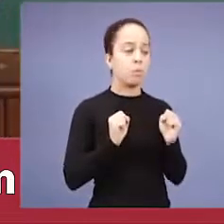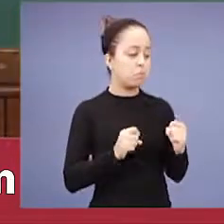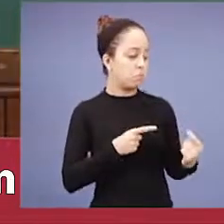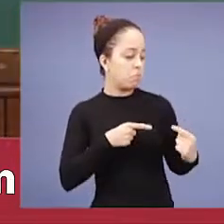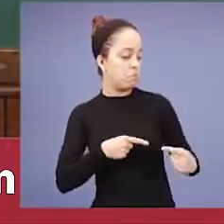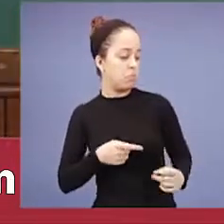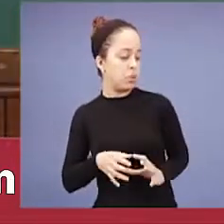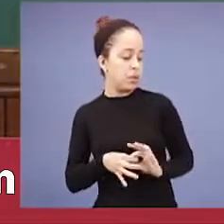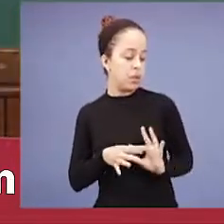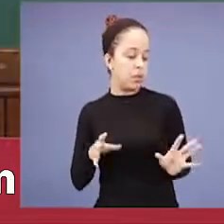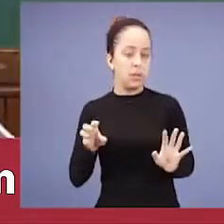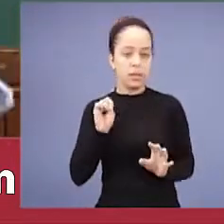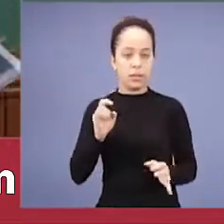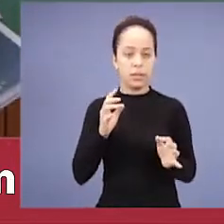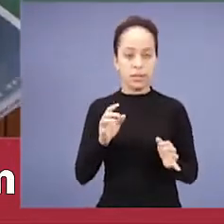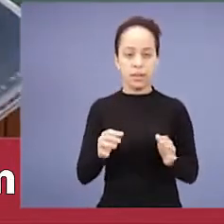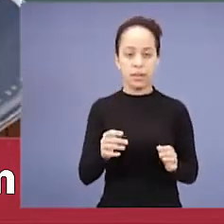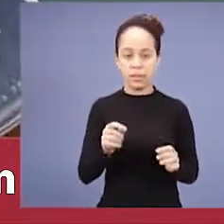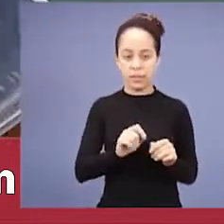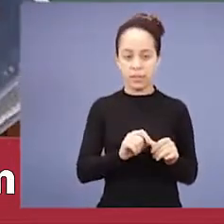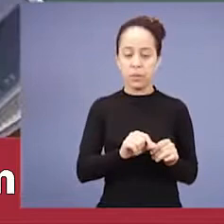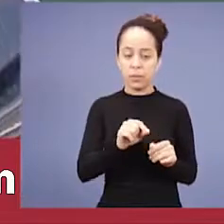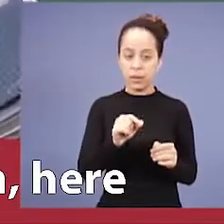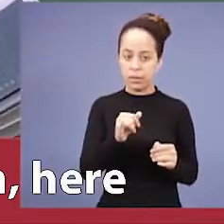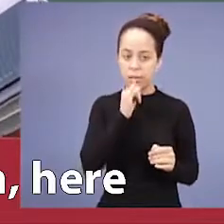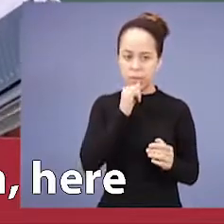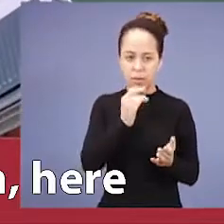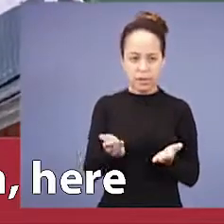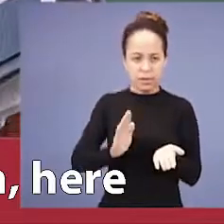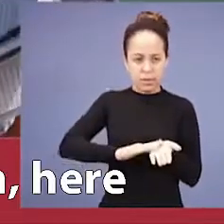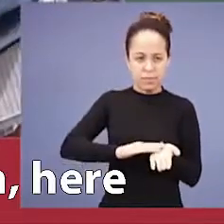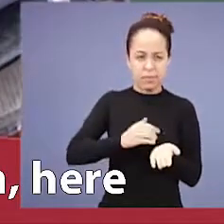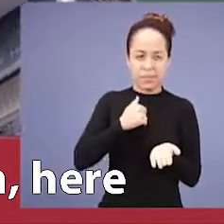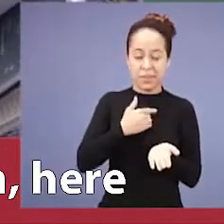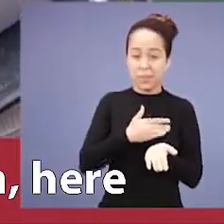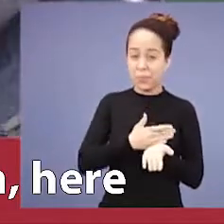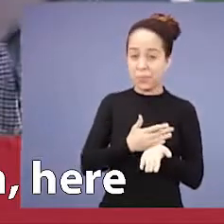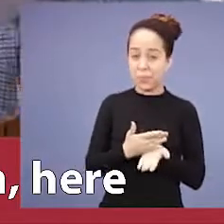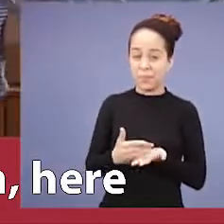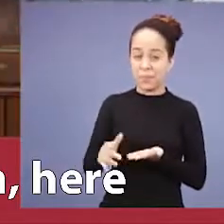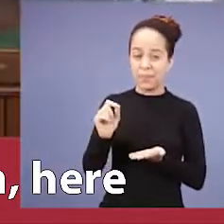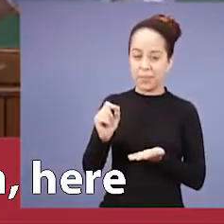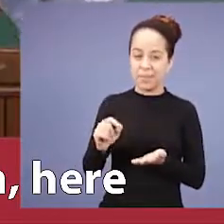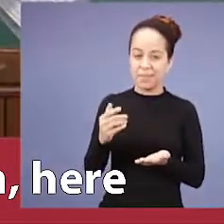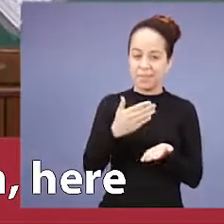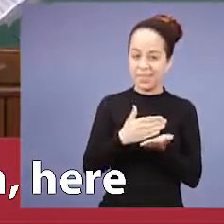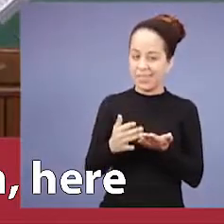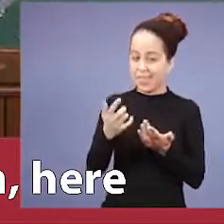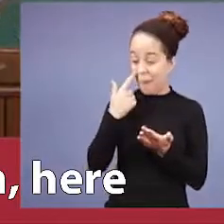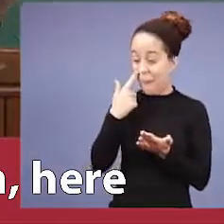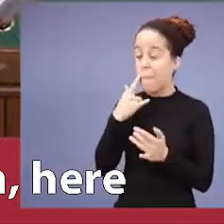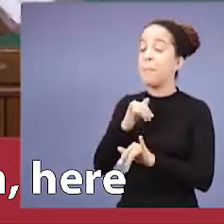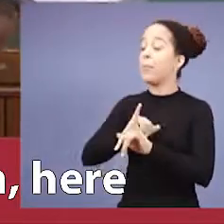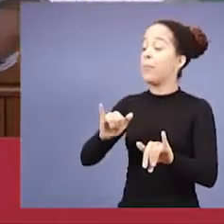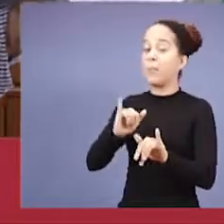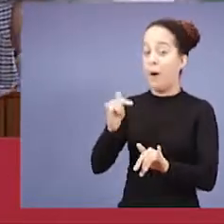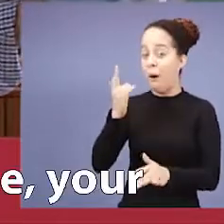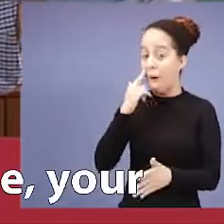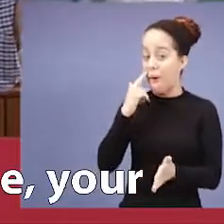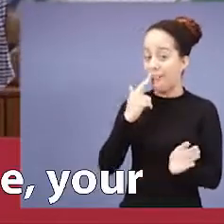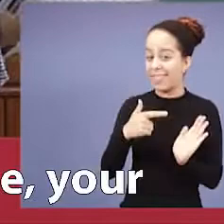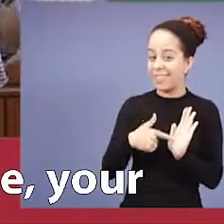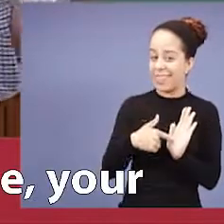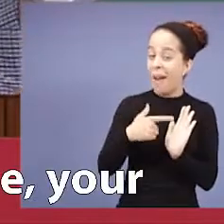inclusive para aprender atrás aqui eu comecei a fazer propagava e manda aqui